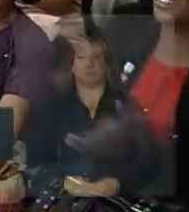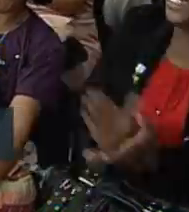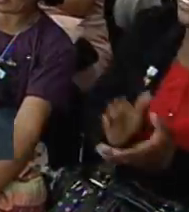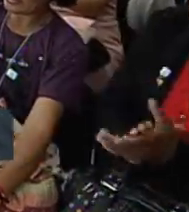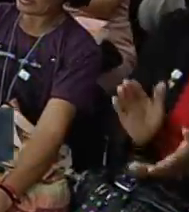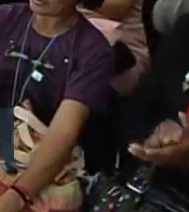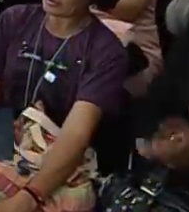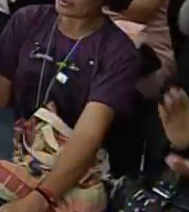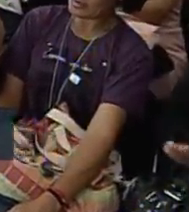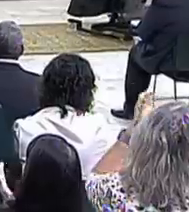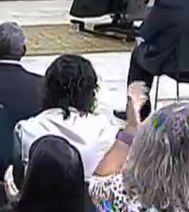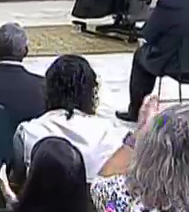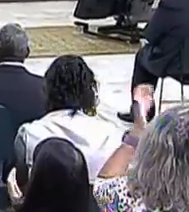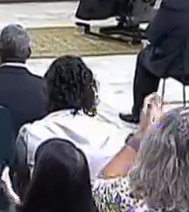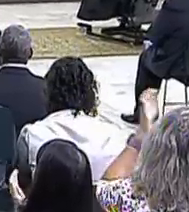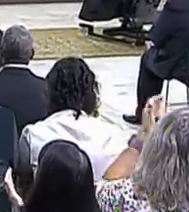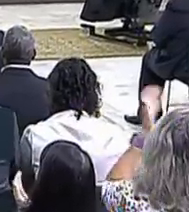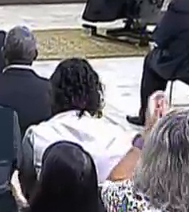obrigada